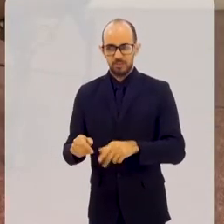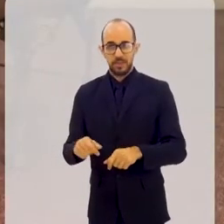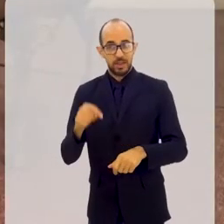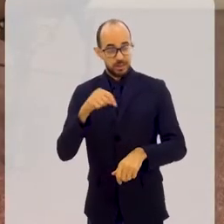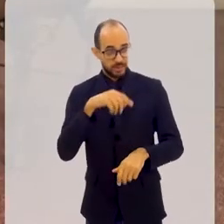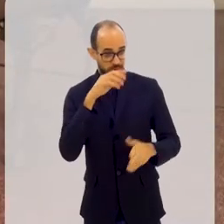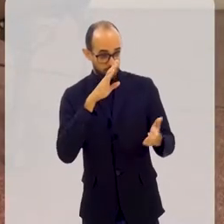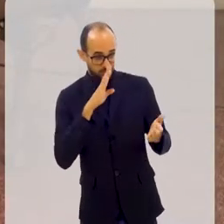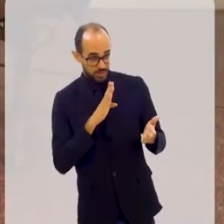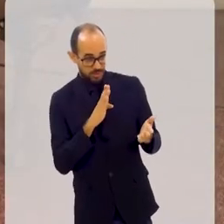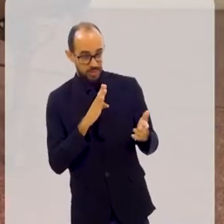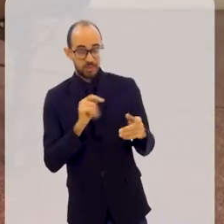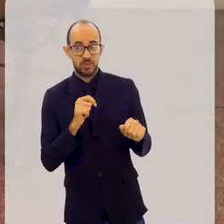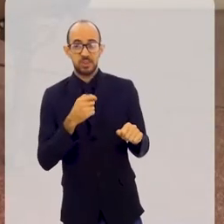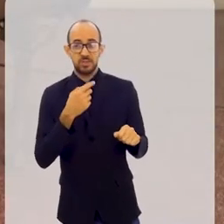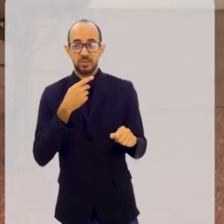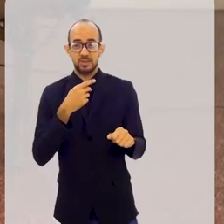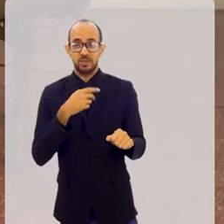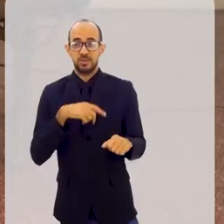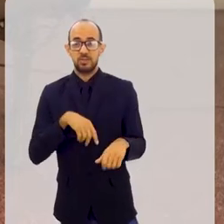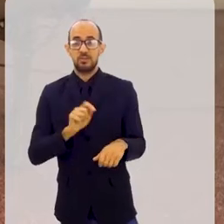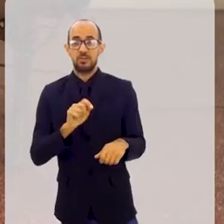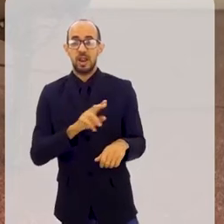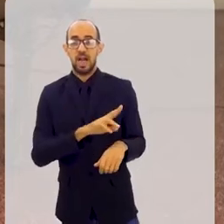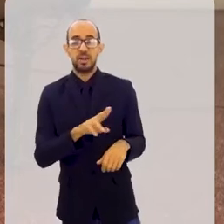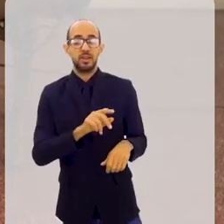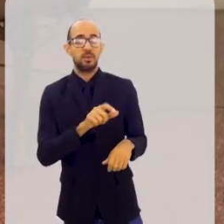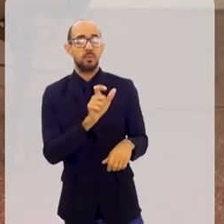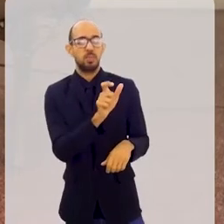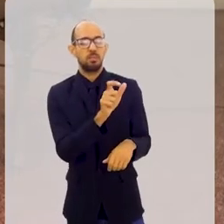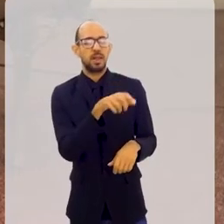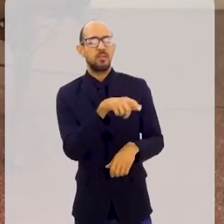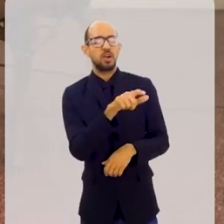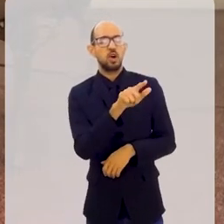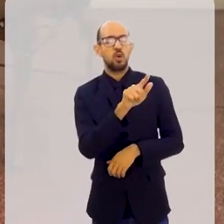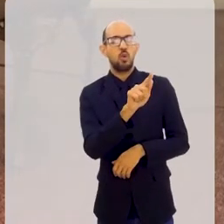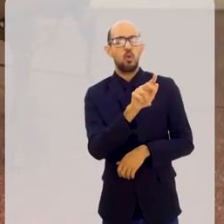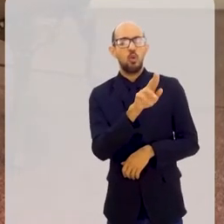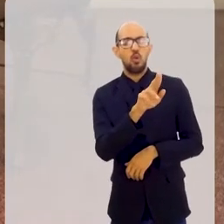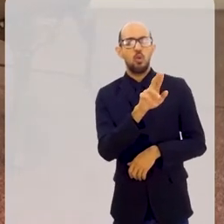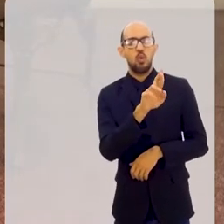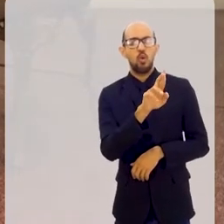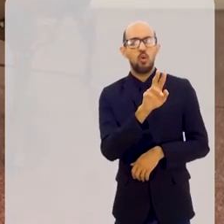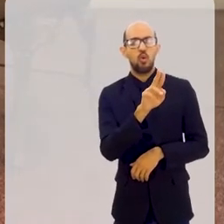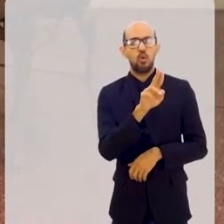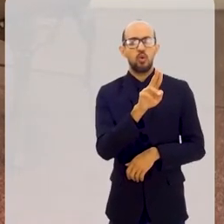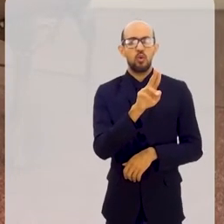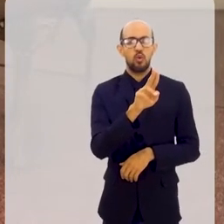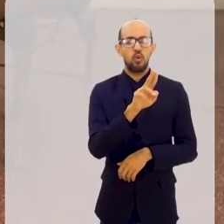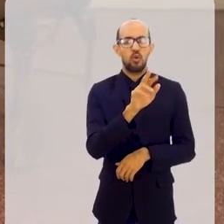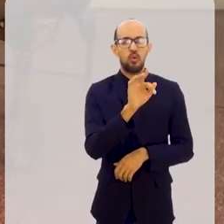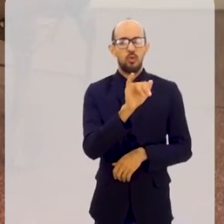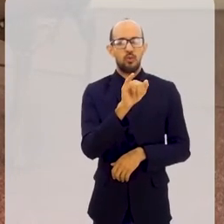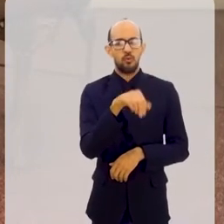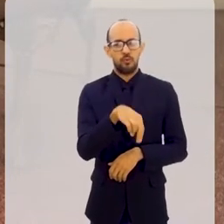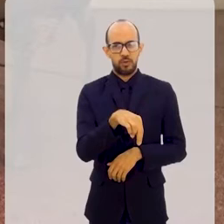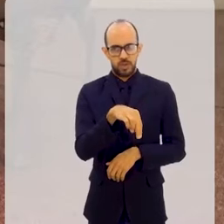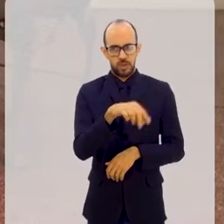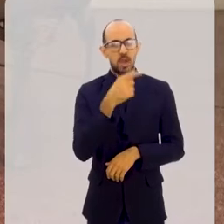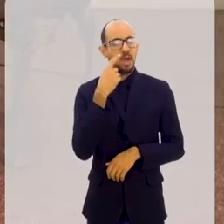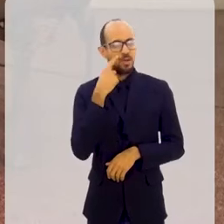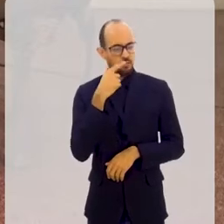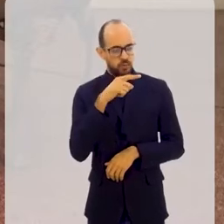aqui no Brasil ele chamariam esse seguro fim mas realmente acontece eu assisti uma